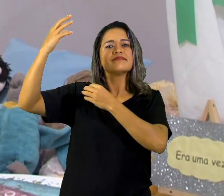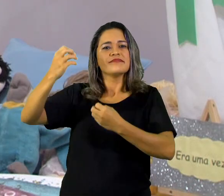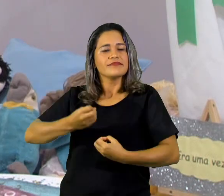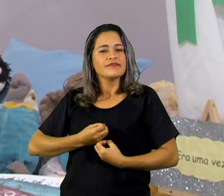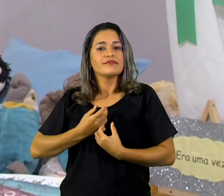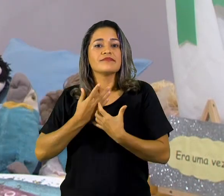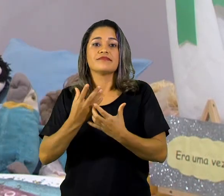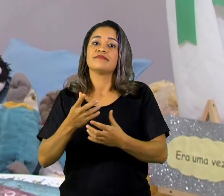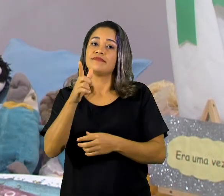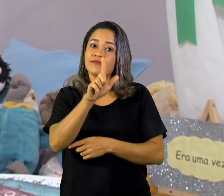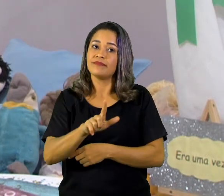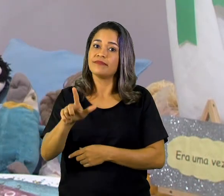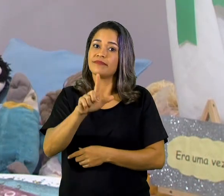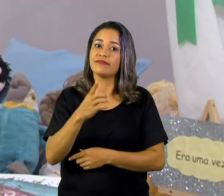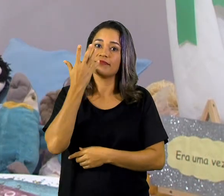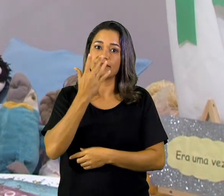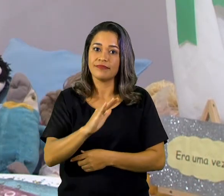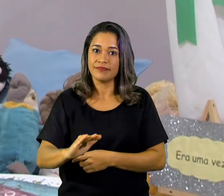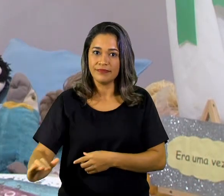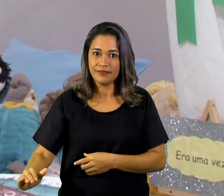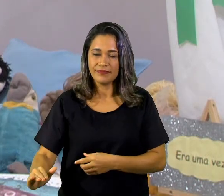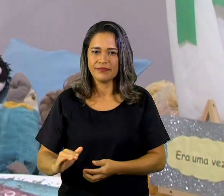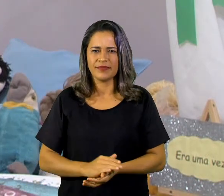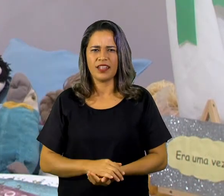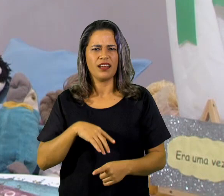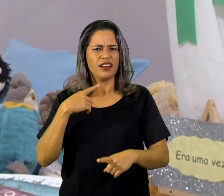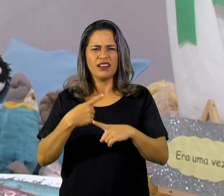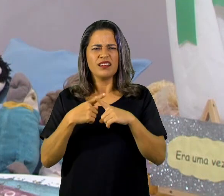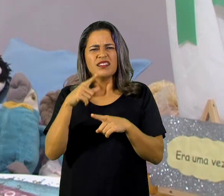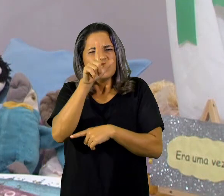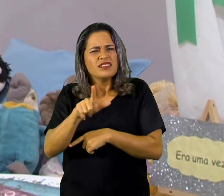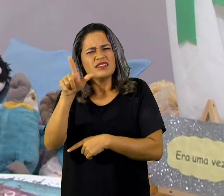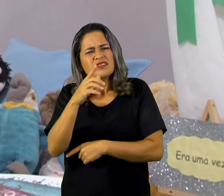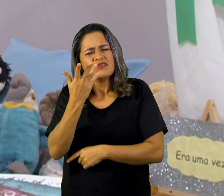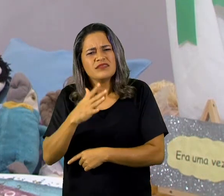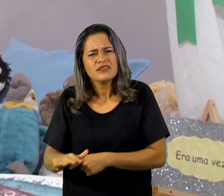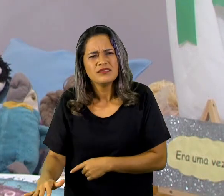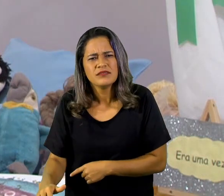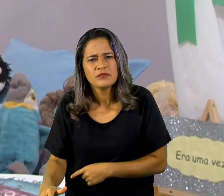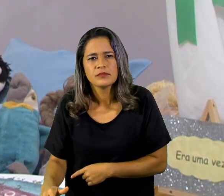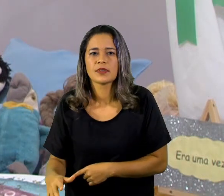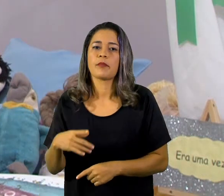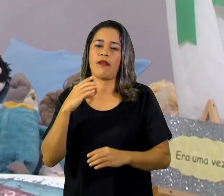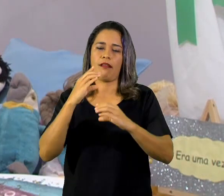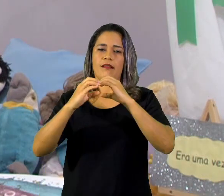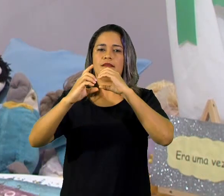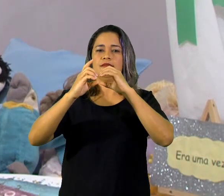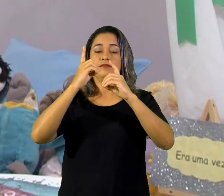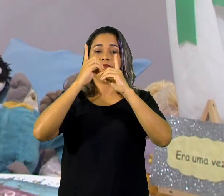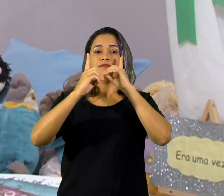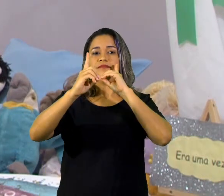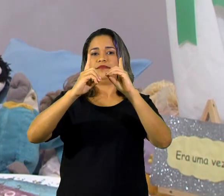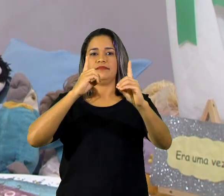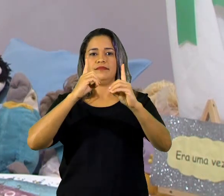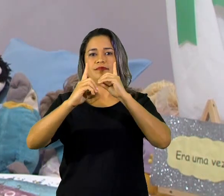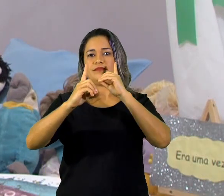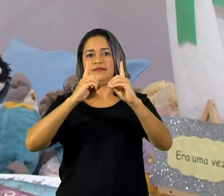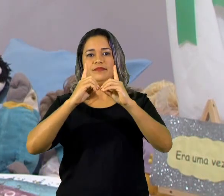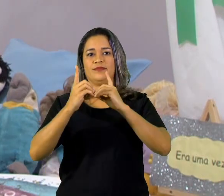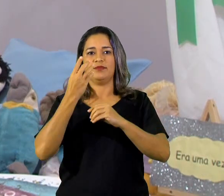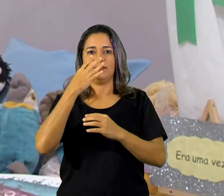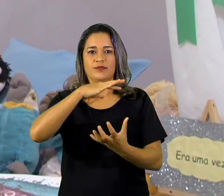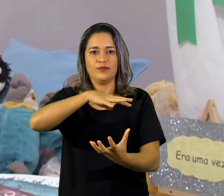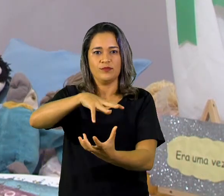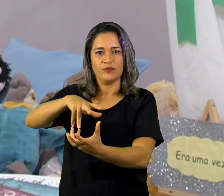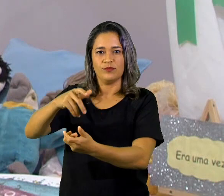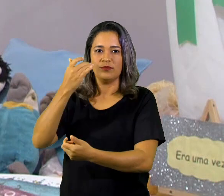da literatura infantil. Por que a literatura infantil? Porque ela dialoga com o universo infantil, ela